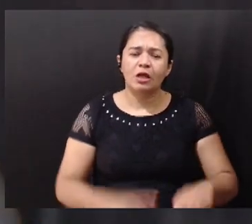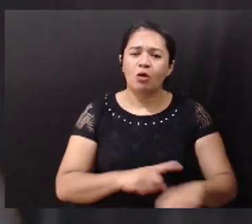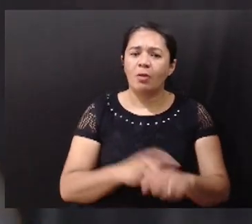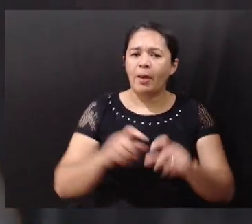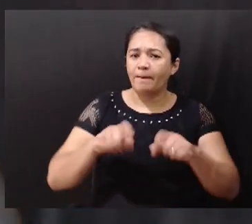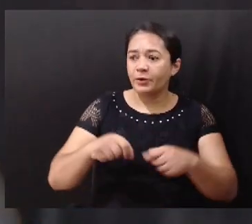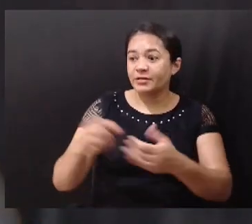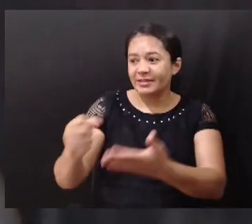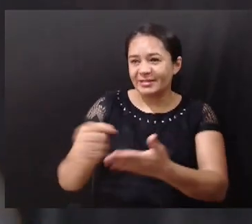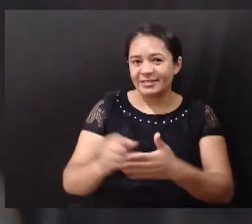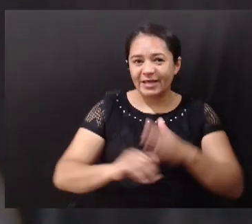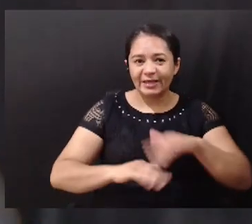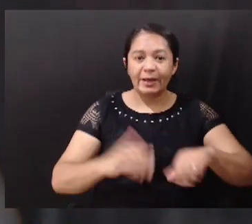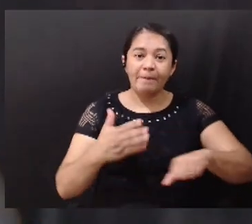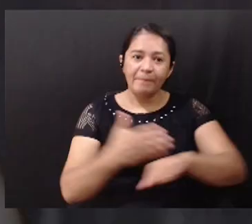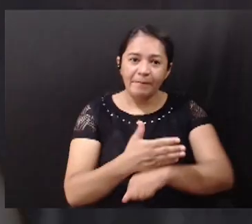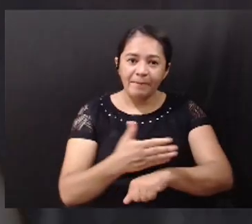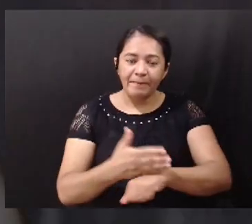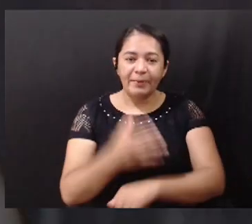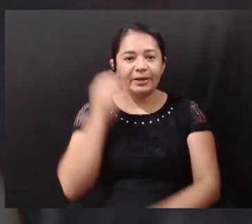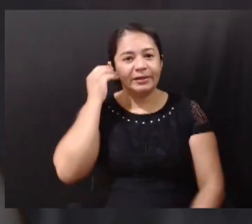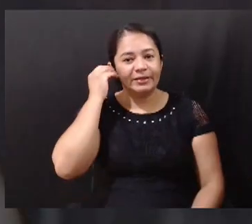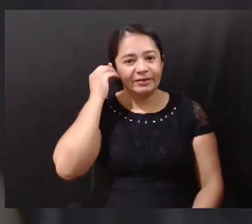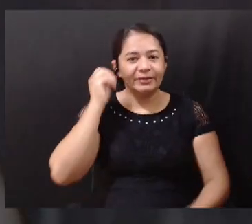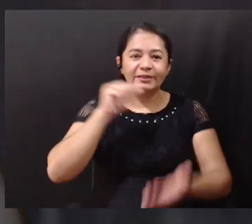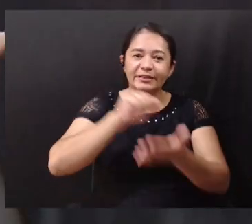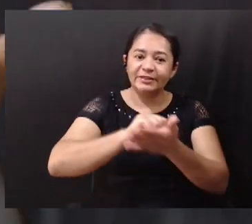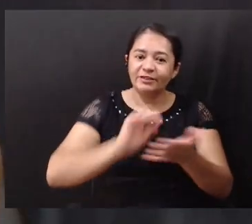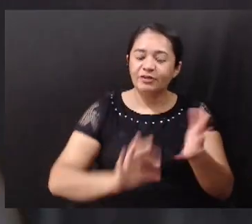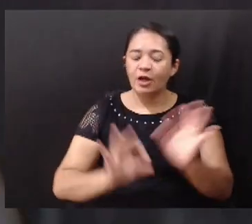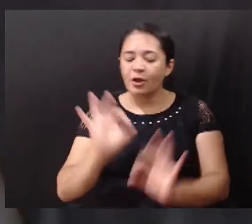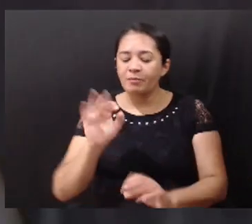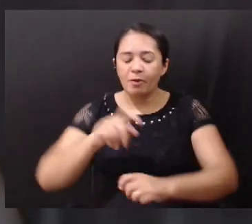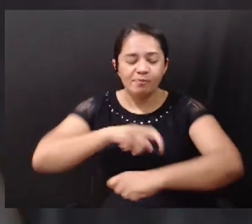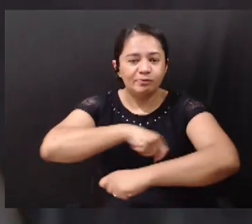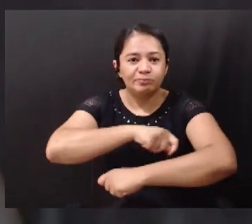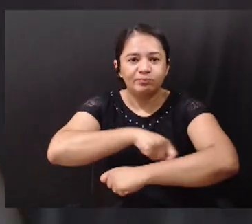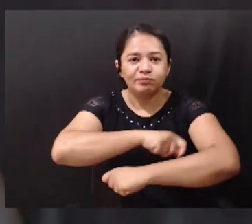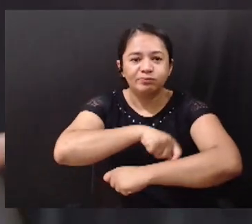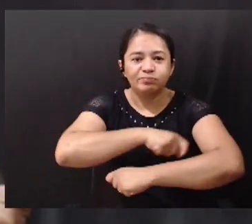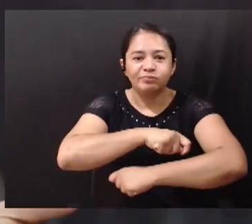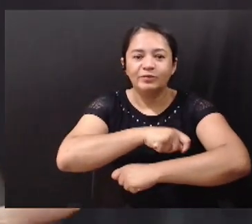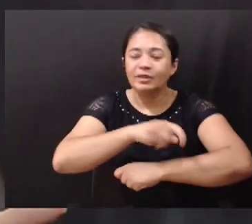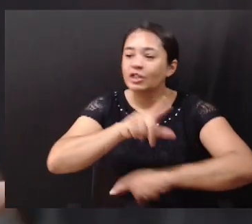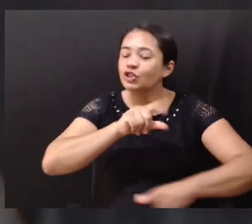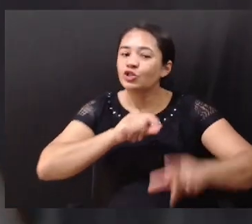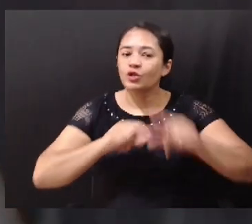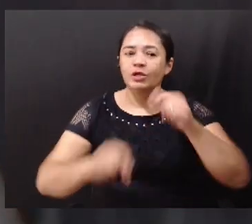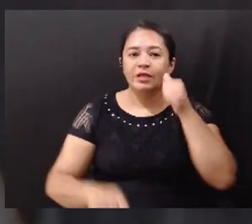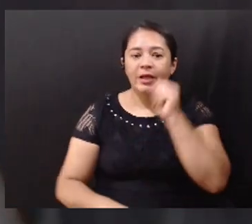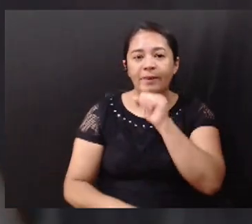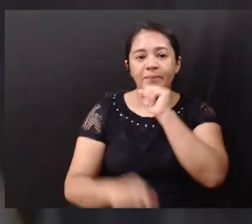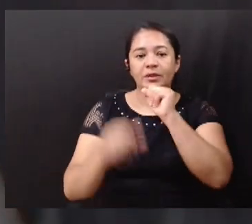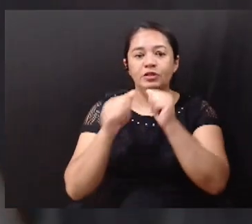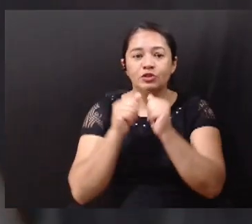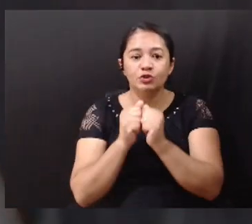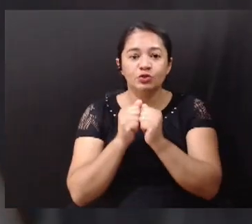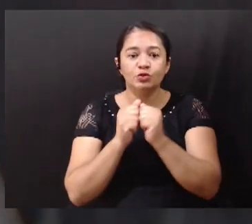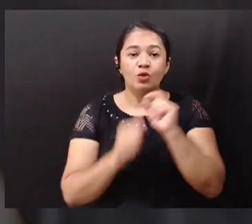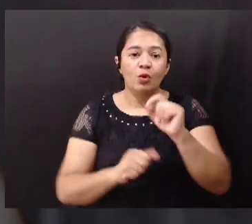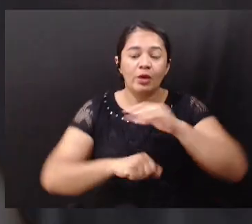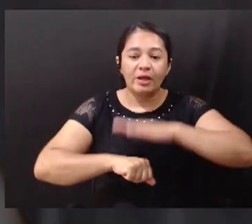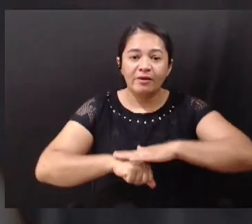para participar dessa tarefa de preparar essa refeição, de escolher com a mãe junto o que vai ser feito, porque ela se